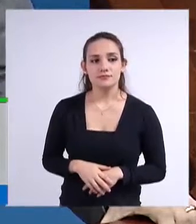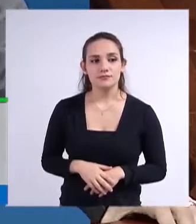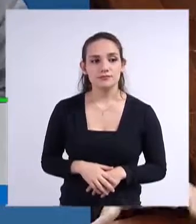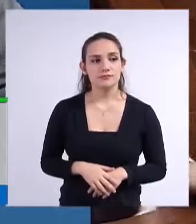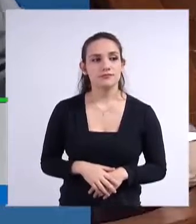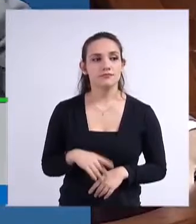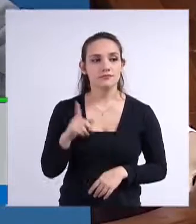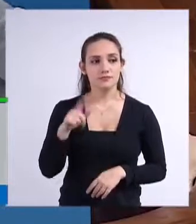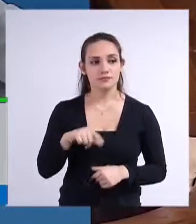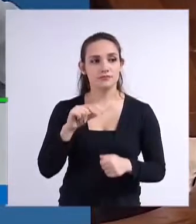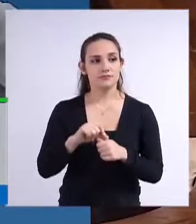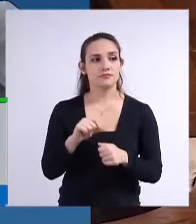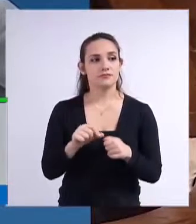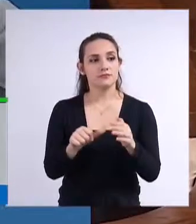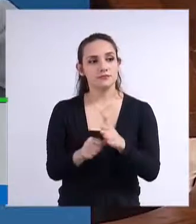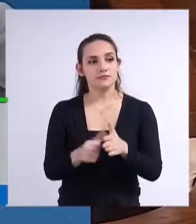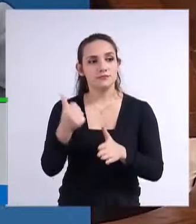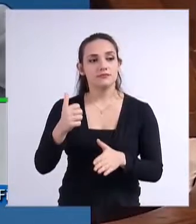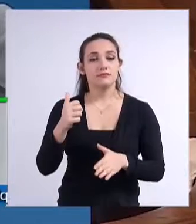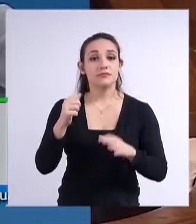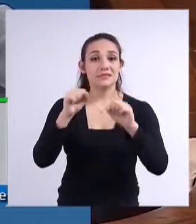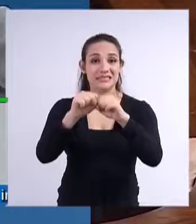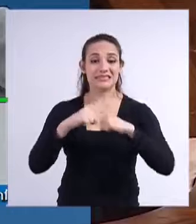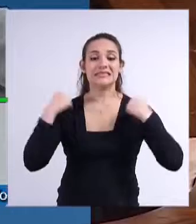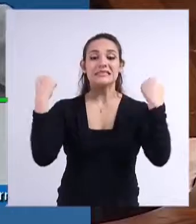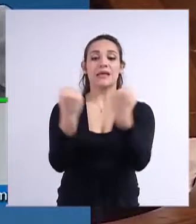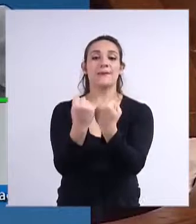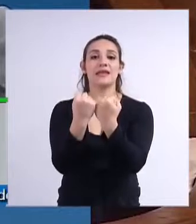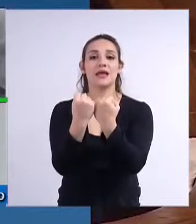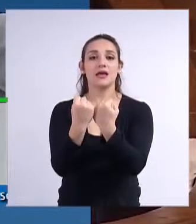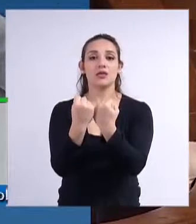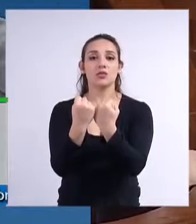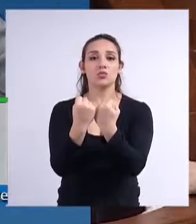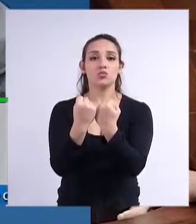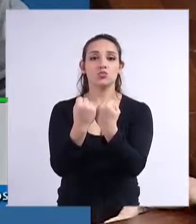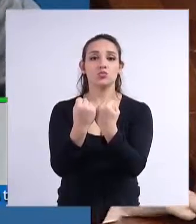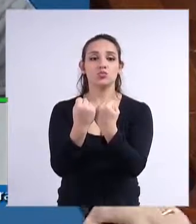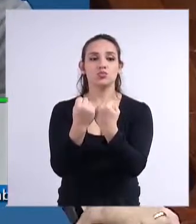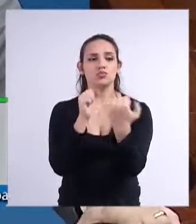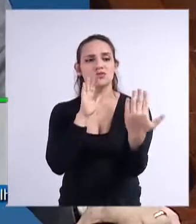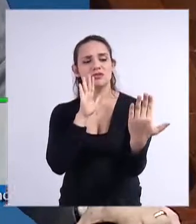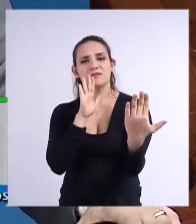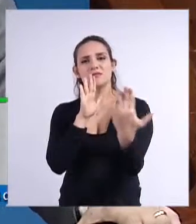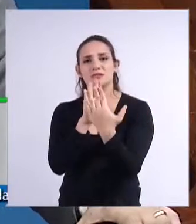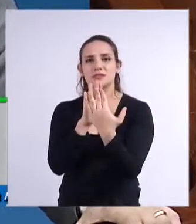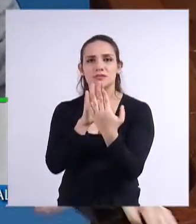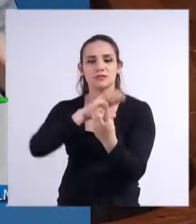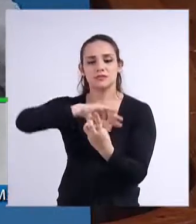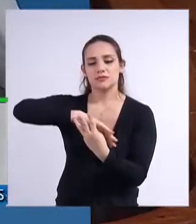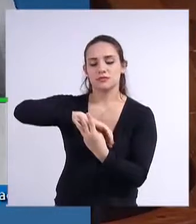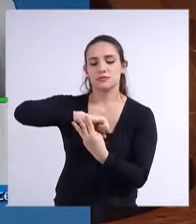primeiro seminário de enfrentamento à tríplice